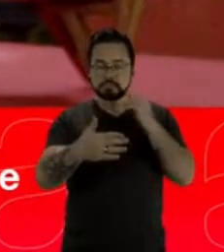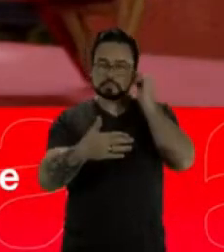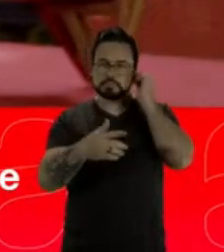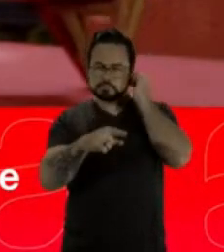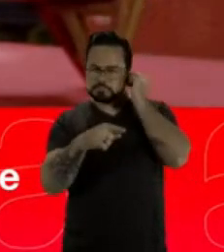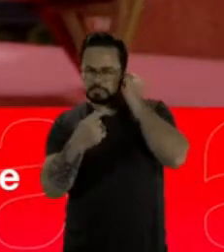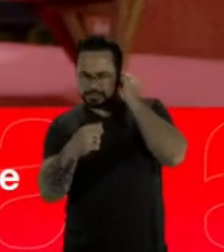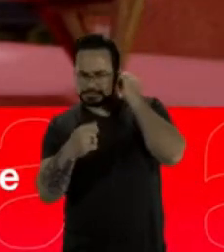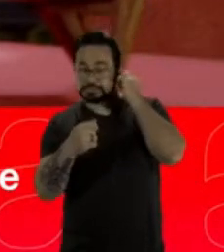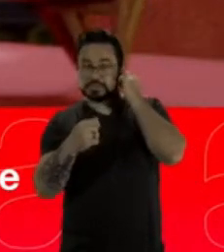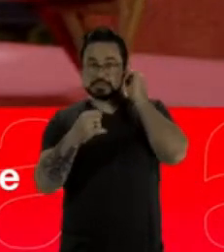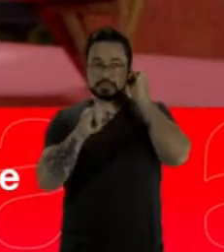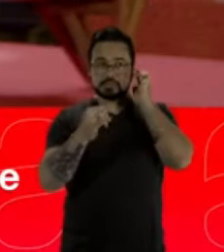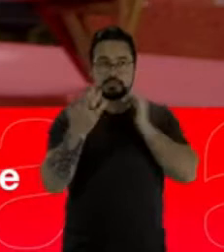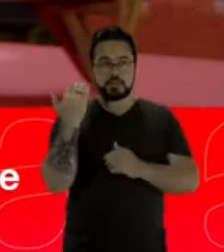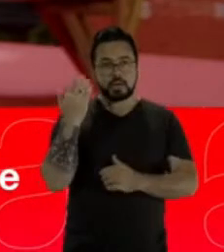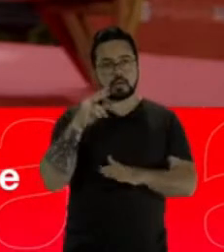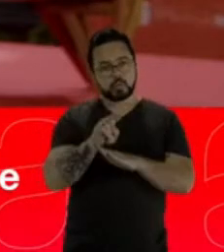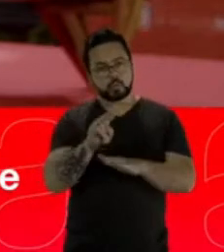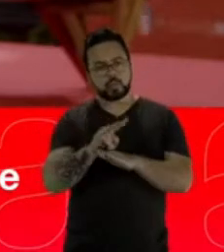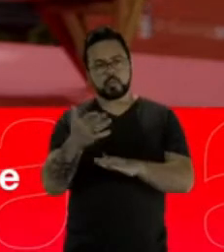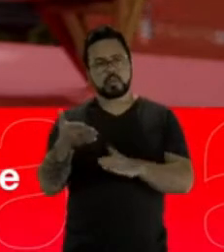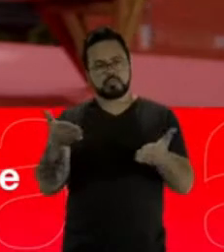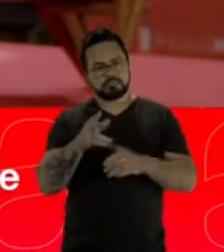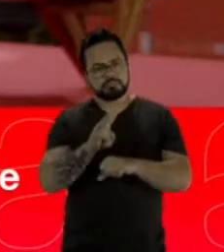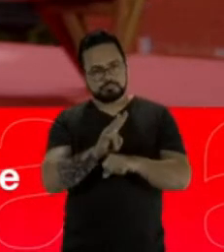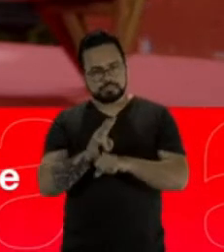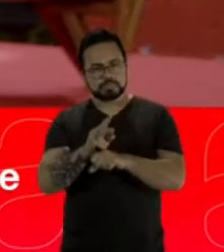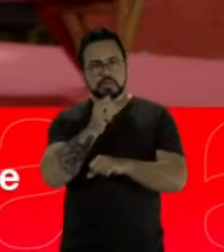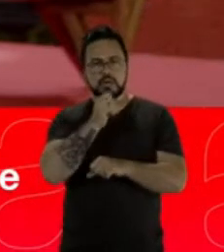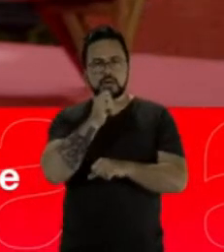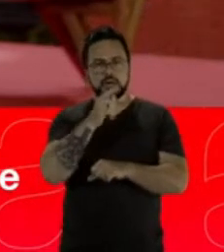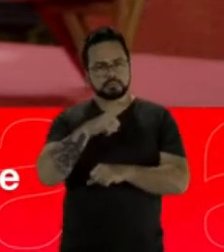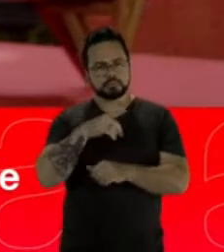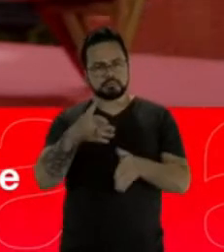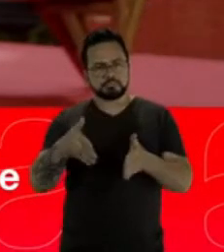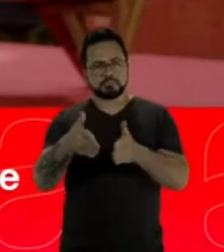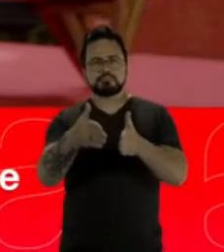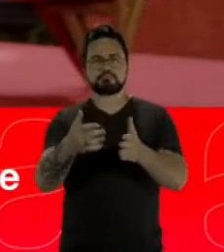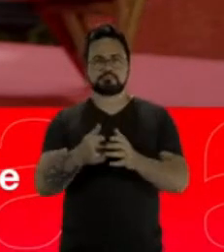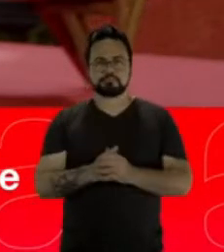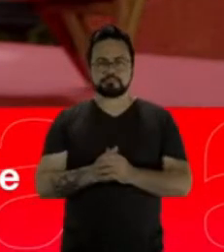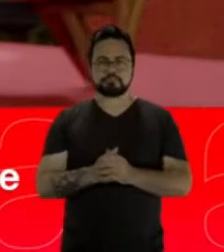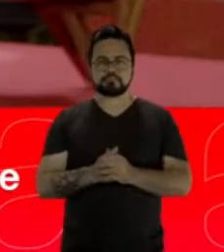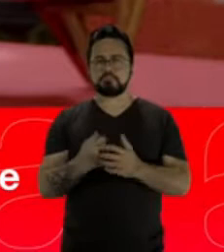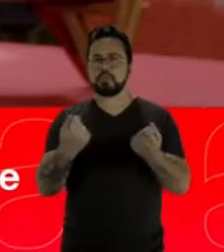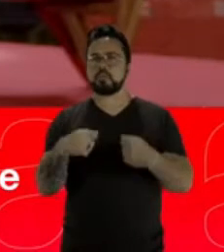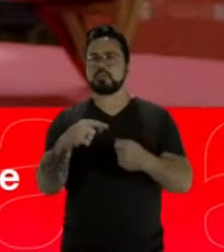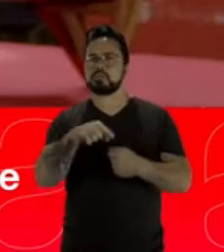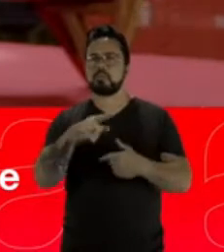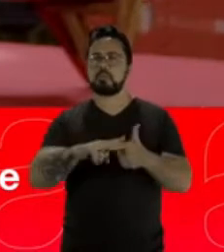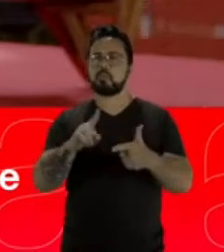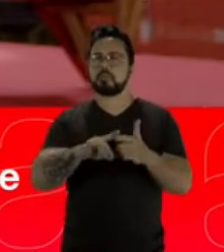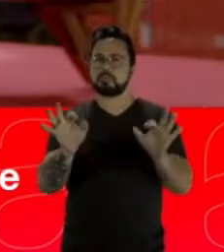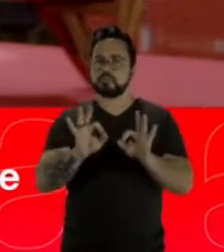era necessário se a gente tivesse cuidado antes. Então, que a gente comece a cuidar dos rios que a gente ainda tem, né, para consumo, para que a gente não chegue a esse ponto